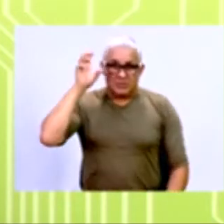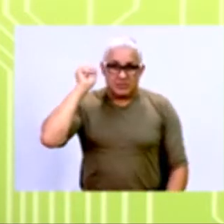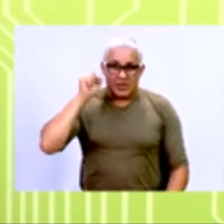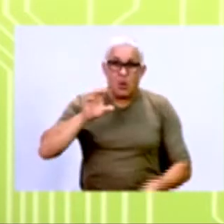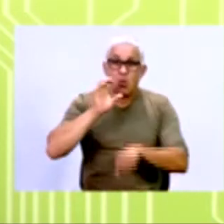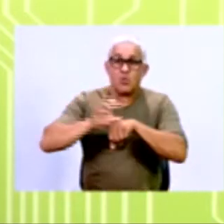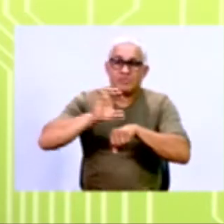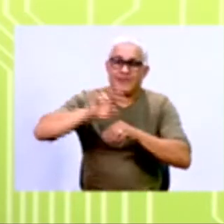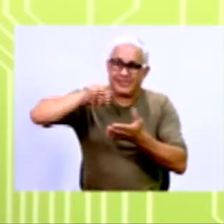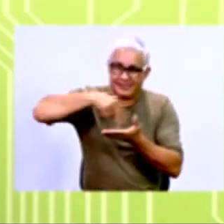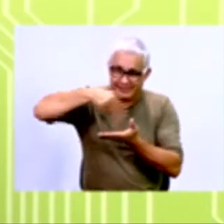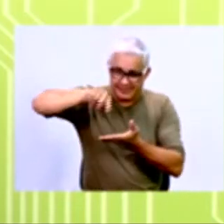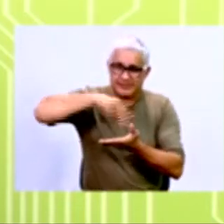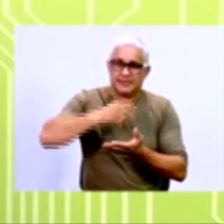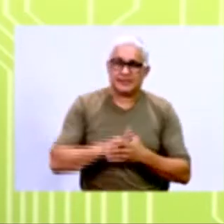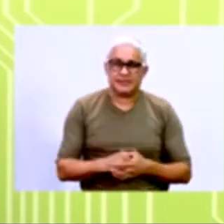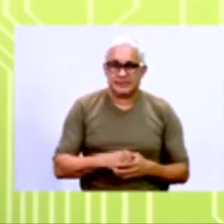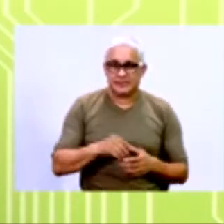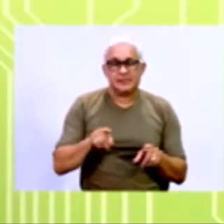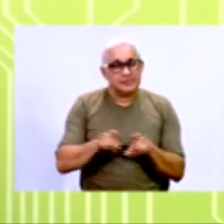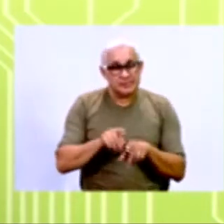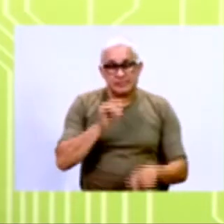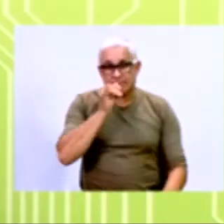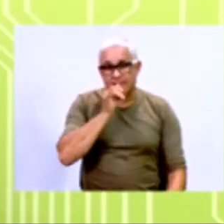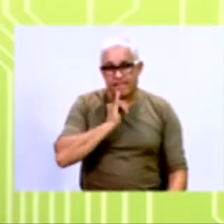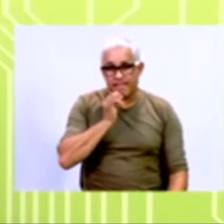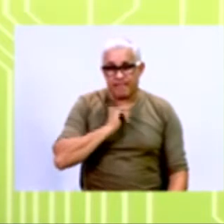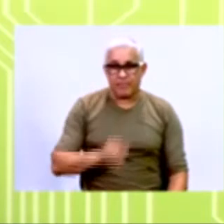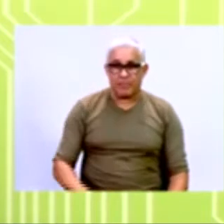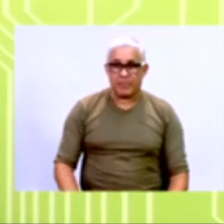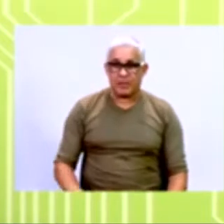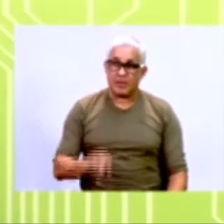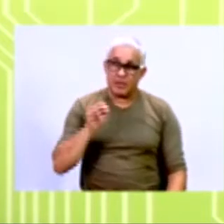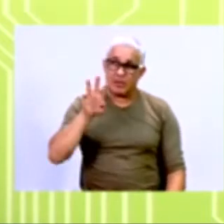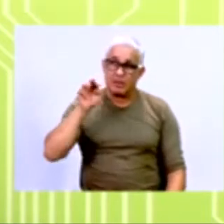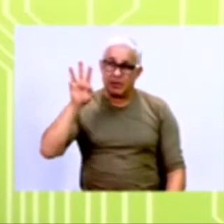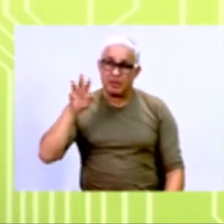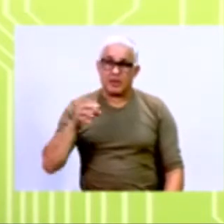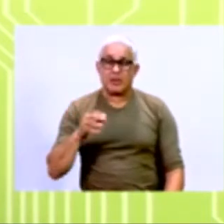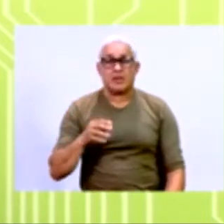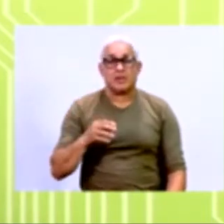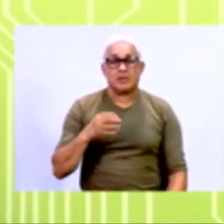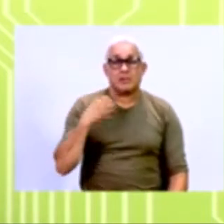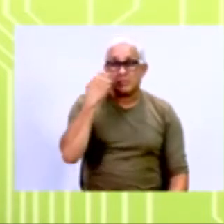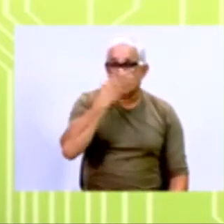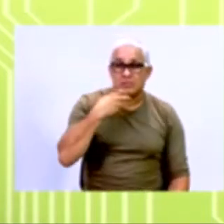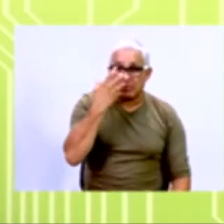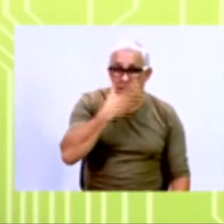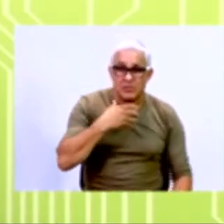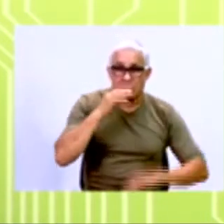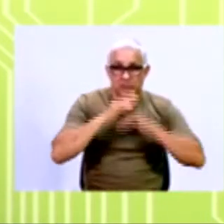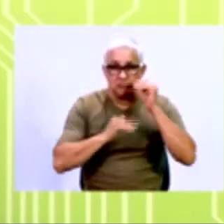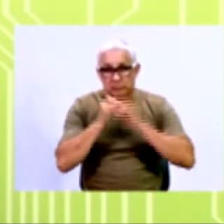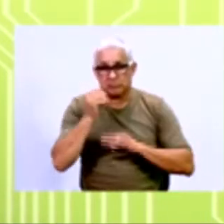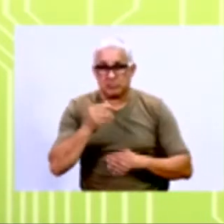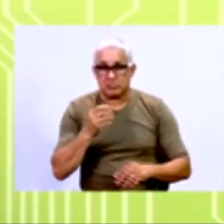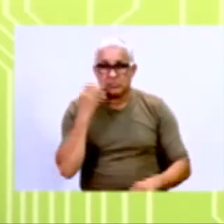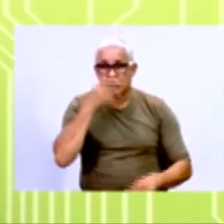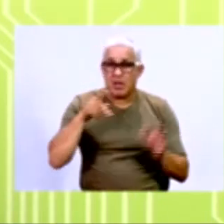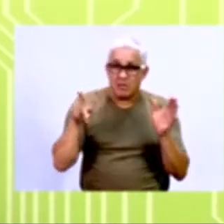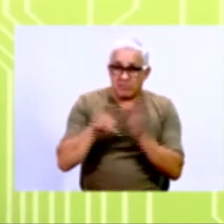né? Outro exemplo seriam sites de cantores, onde o cantor pode colocar a música dele, a música